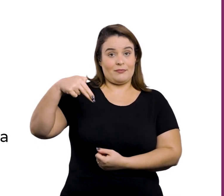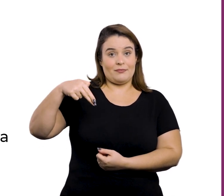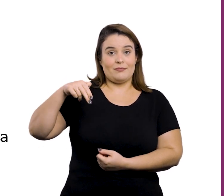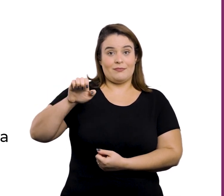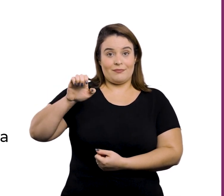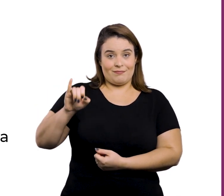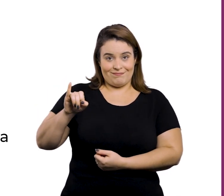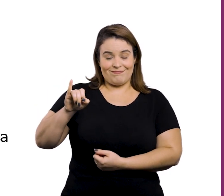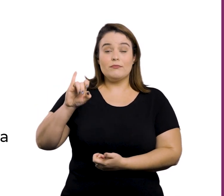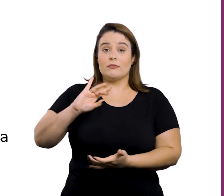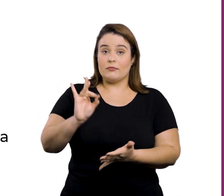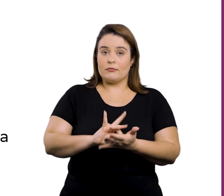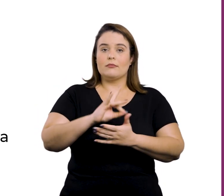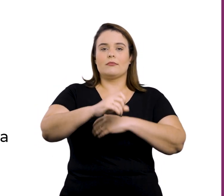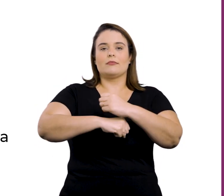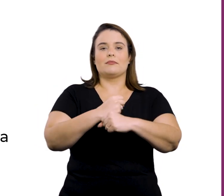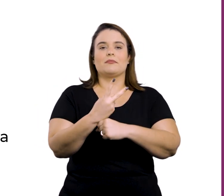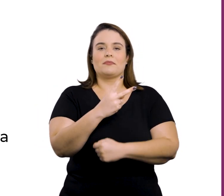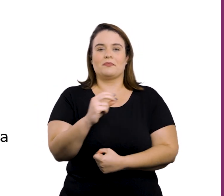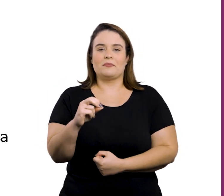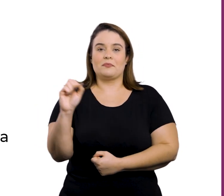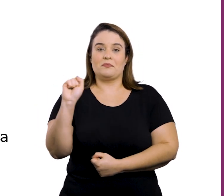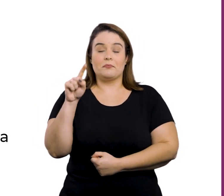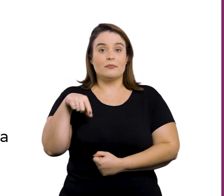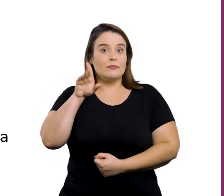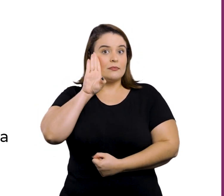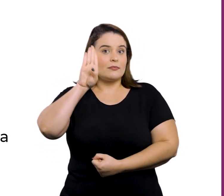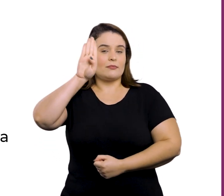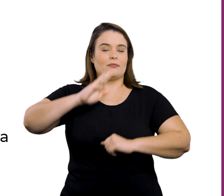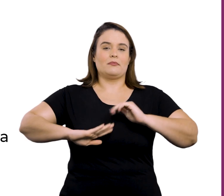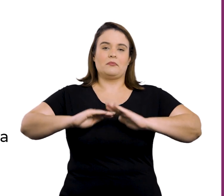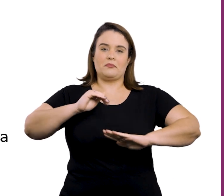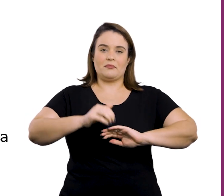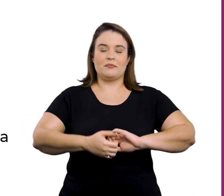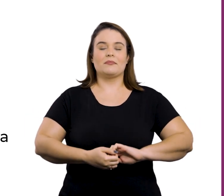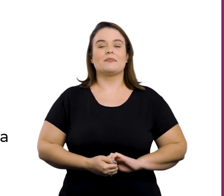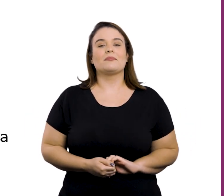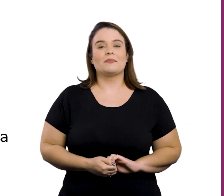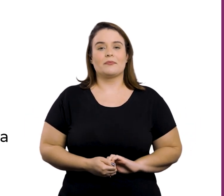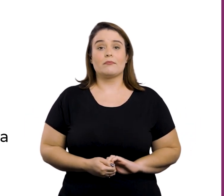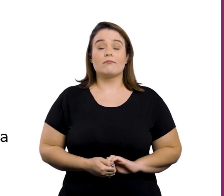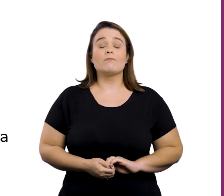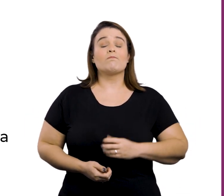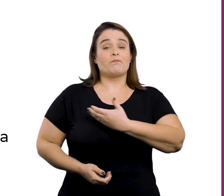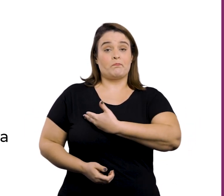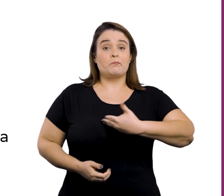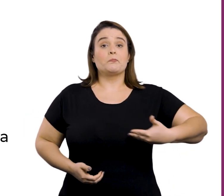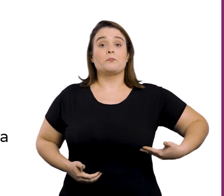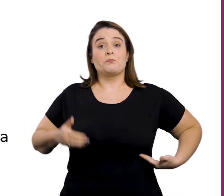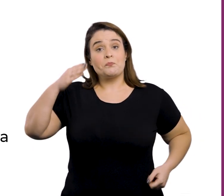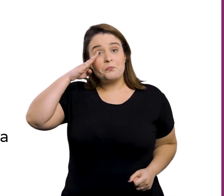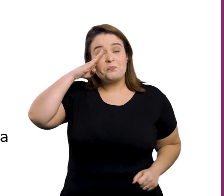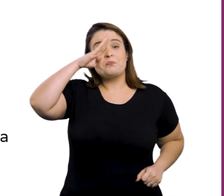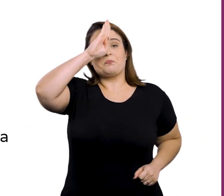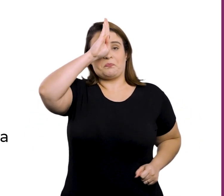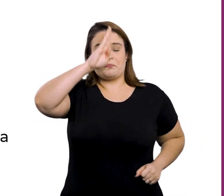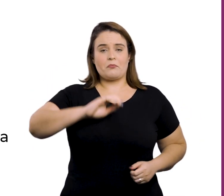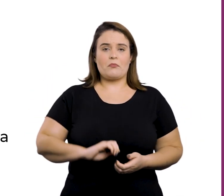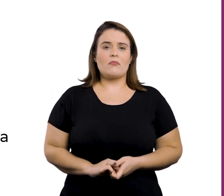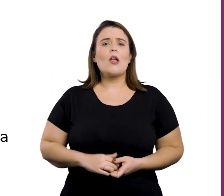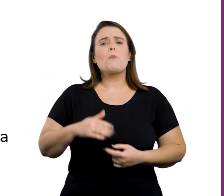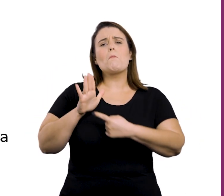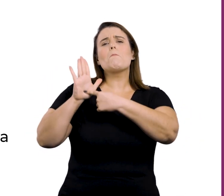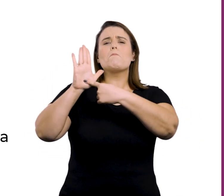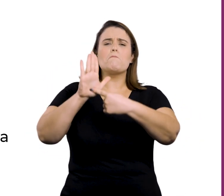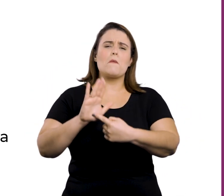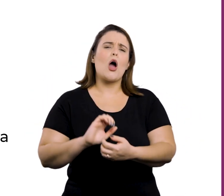PNEE-PEI, consolidada em 2008, é a grande norteadora desta prática. O governo Bolsonaro, apesar de